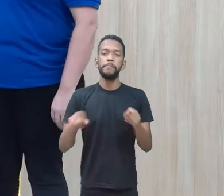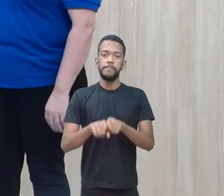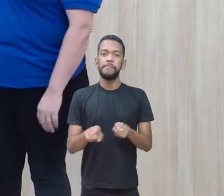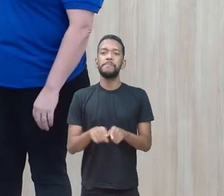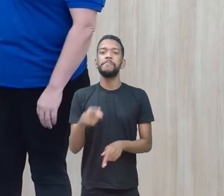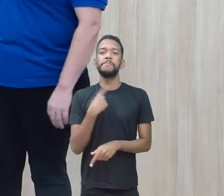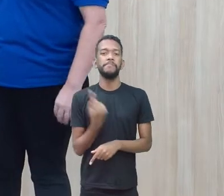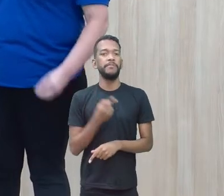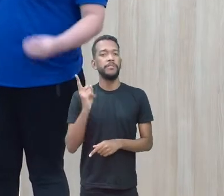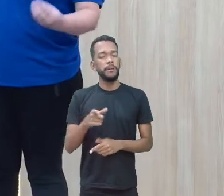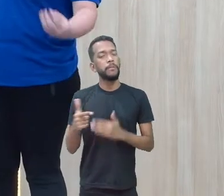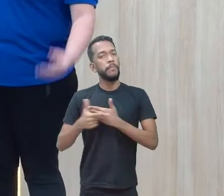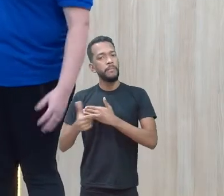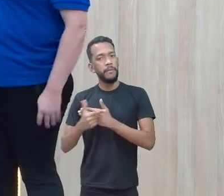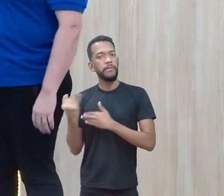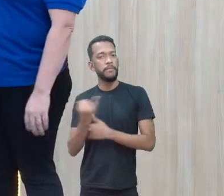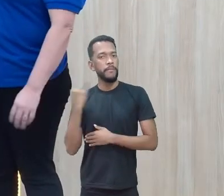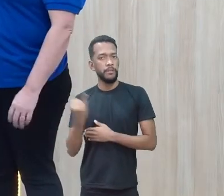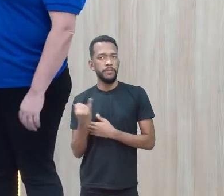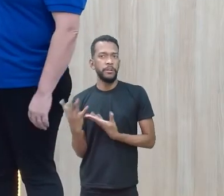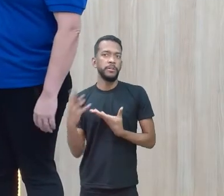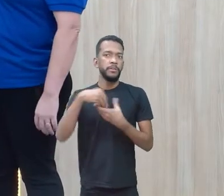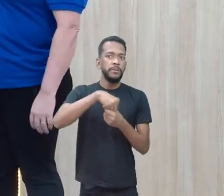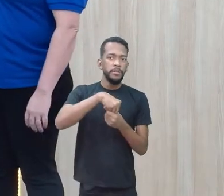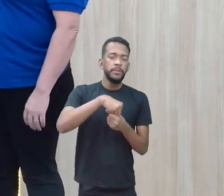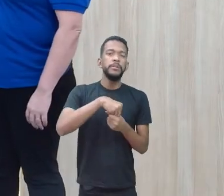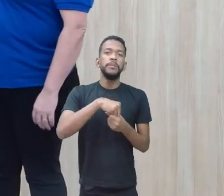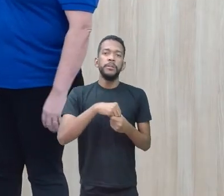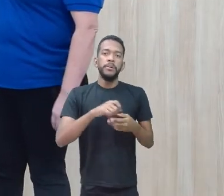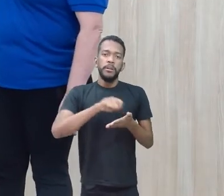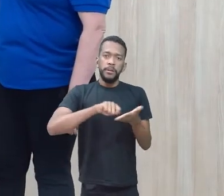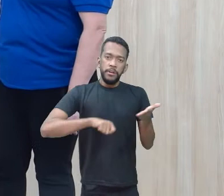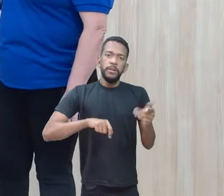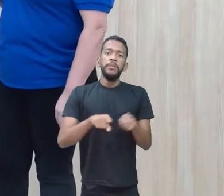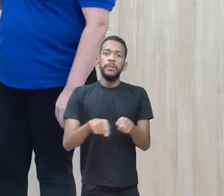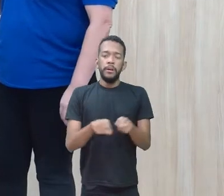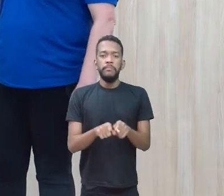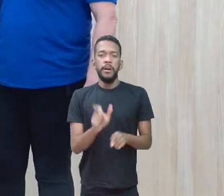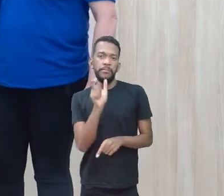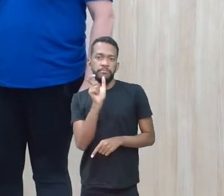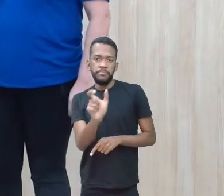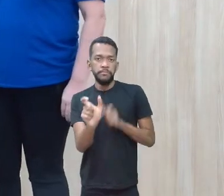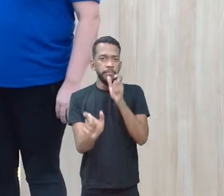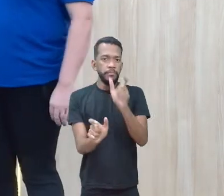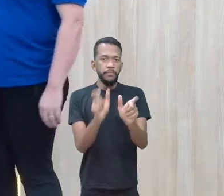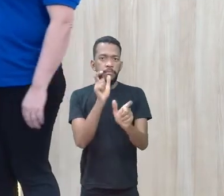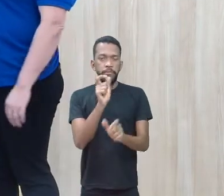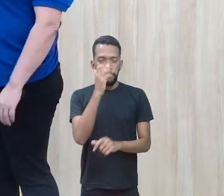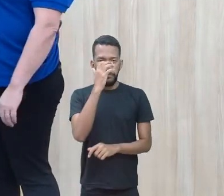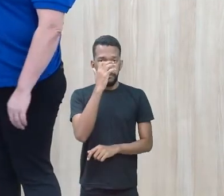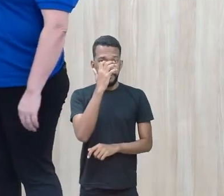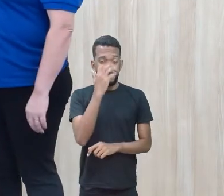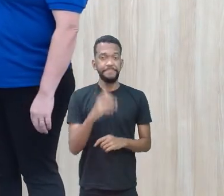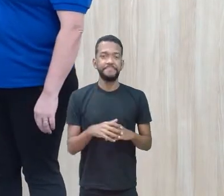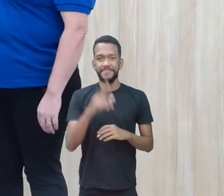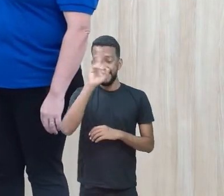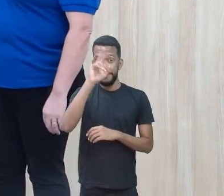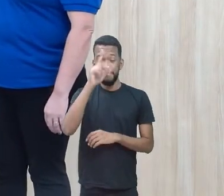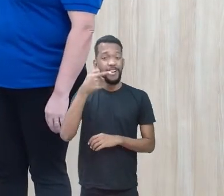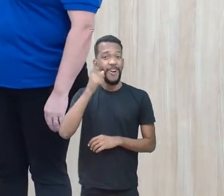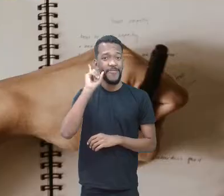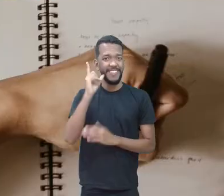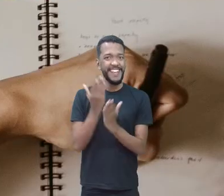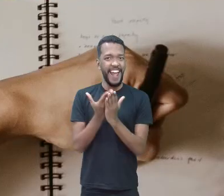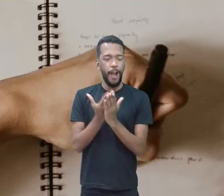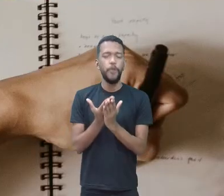importante na nossa escrita e também na nossa fala. Relembrando o que foi falado na aula de ontem, temos 2